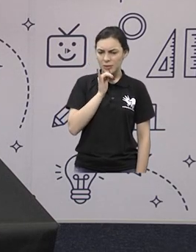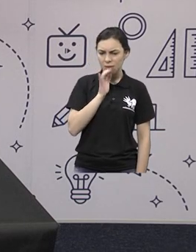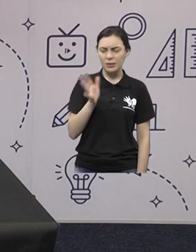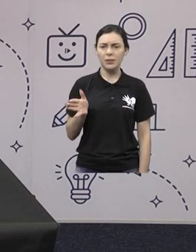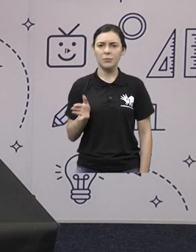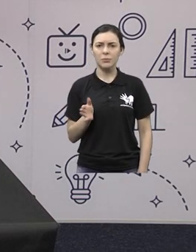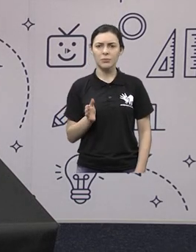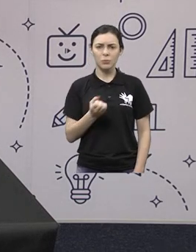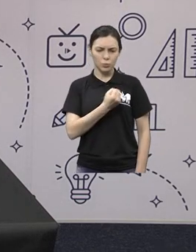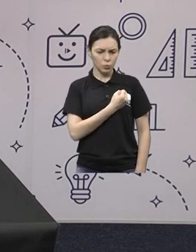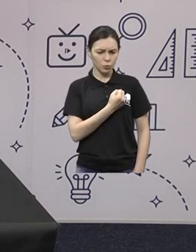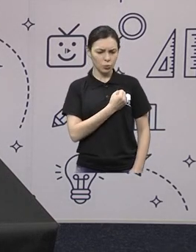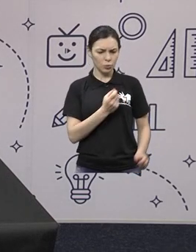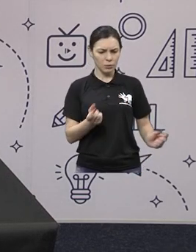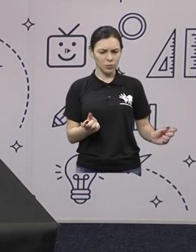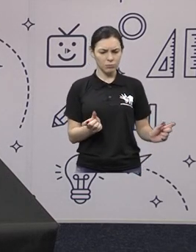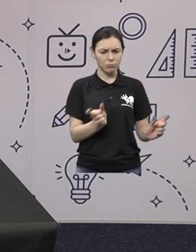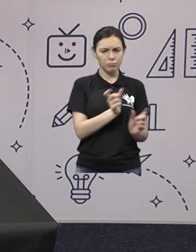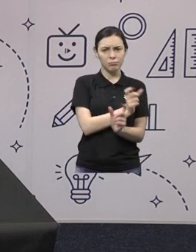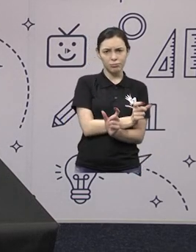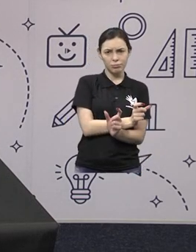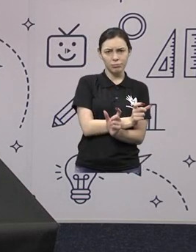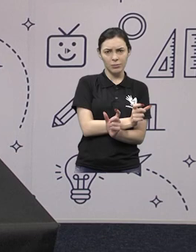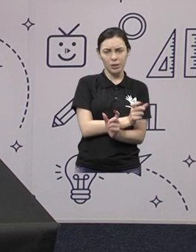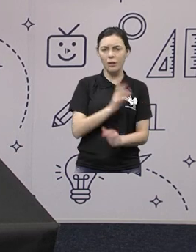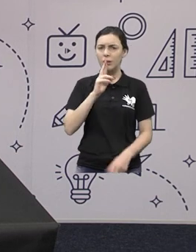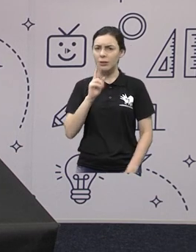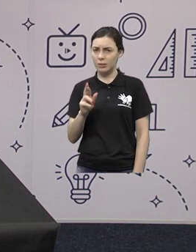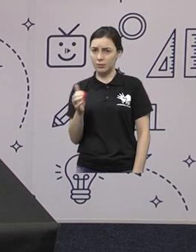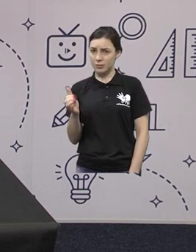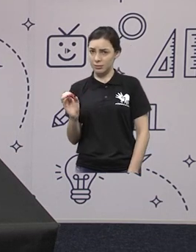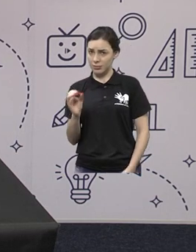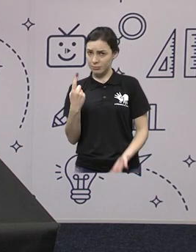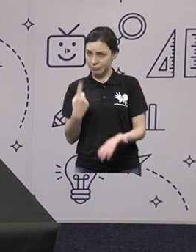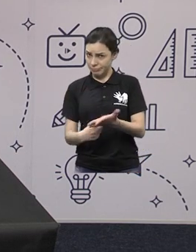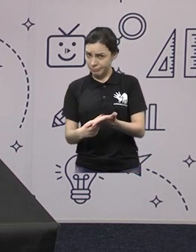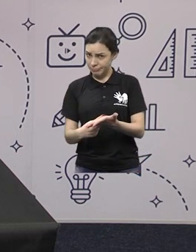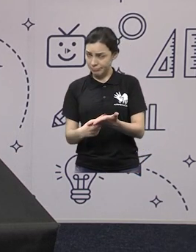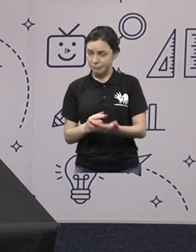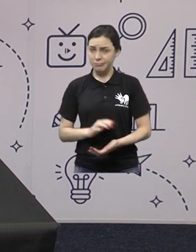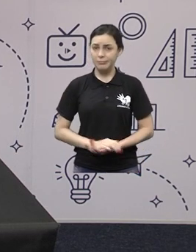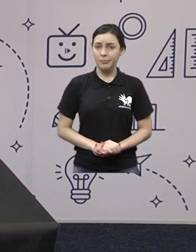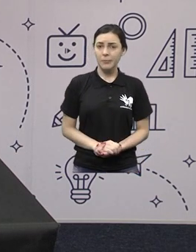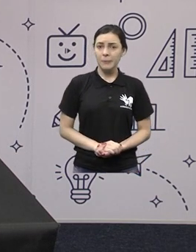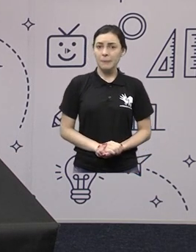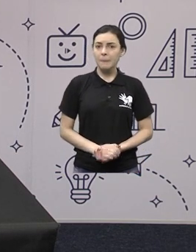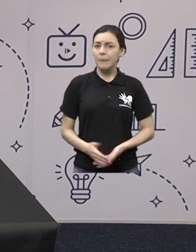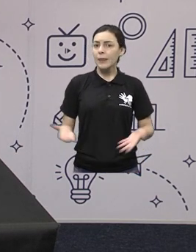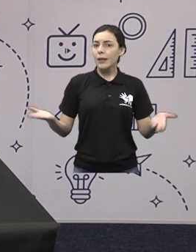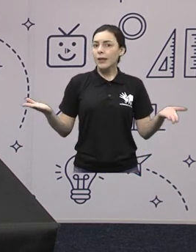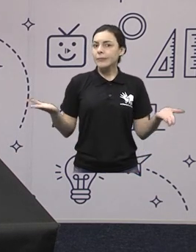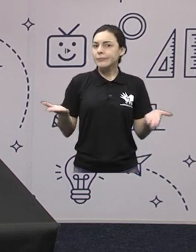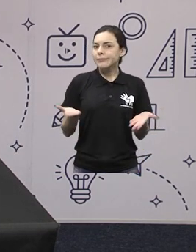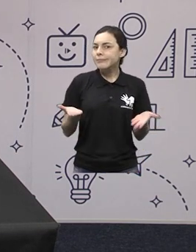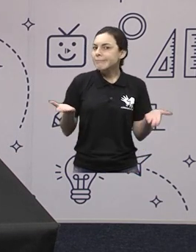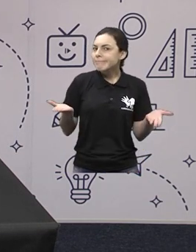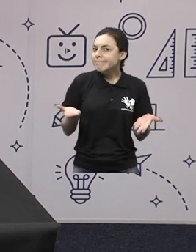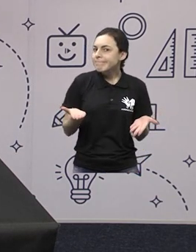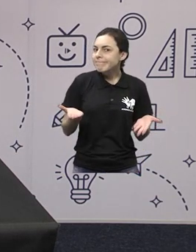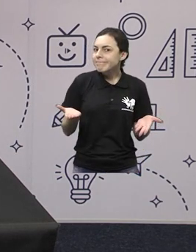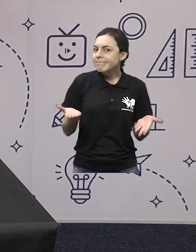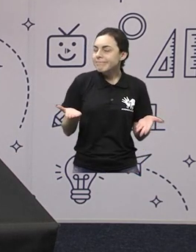a gente mudar o número de lugar, eu também tenho um total de 10. Combinado?